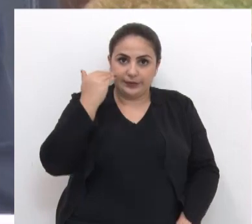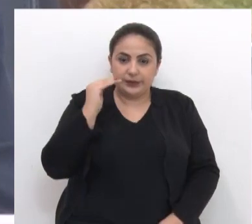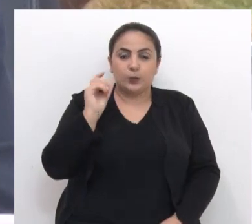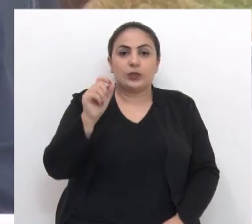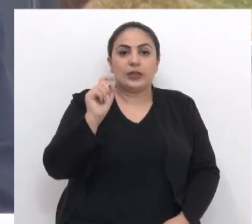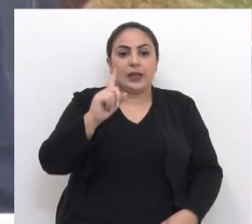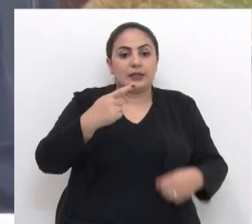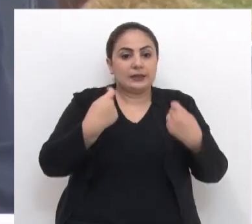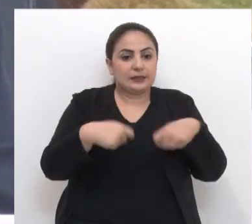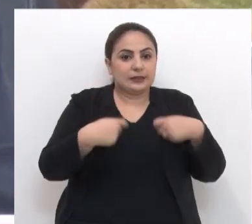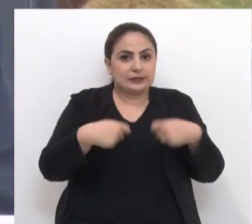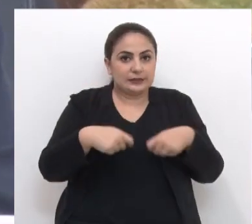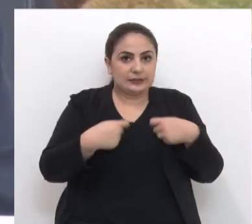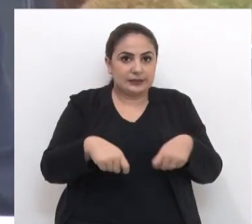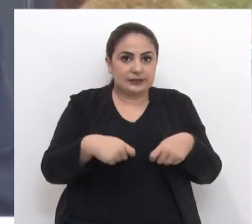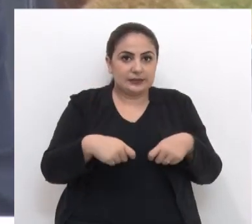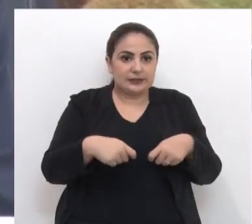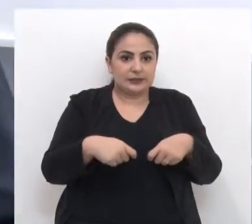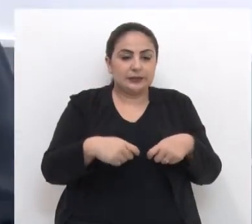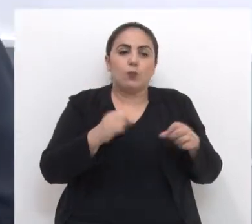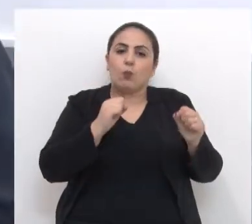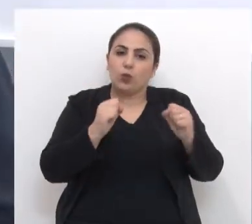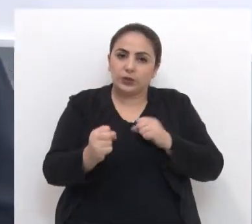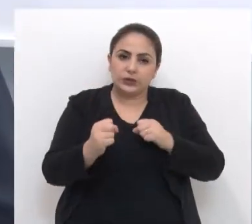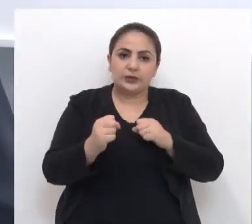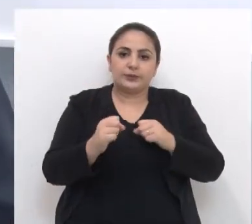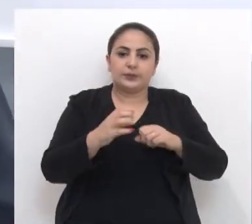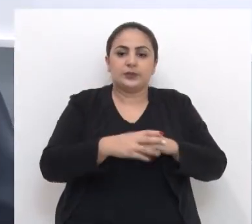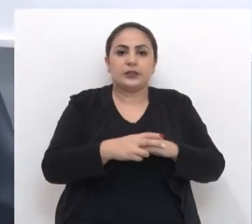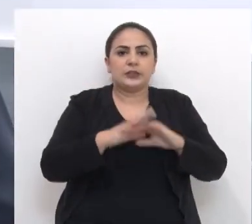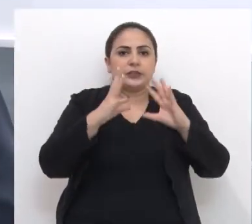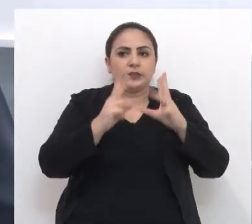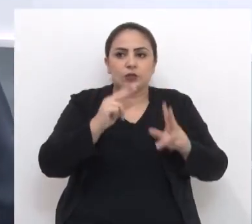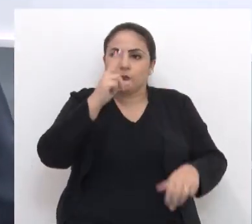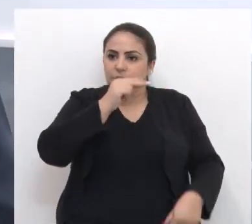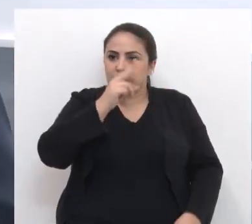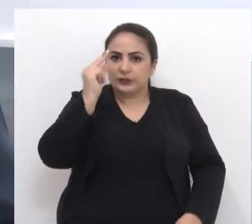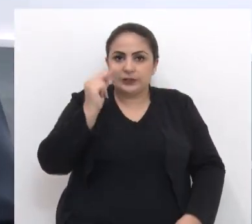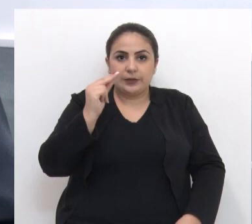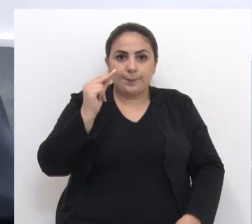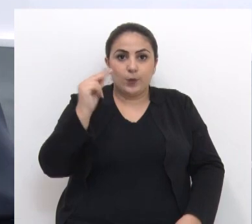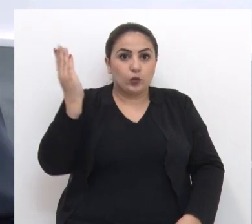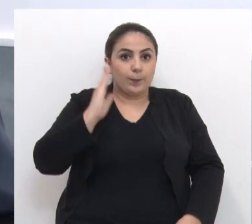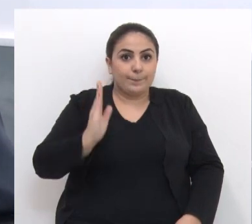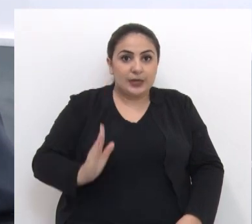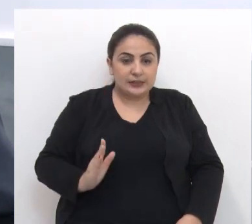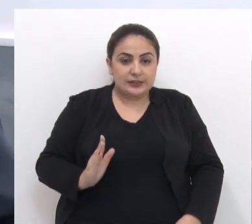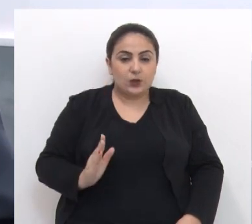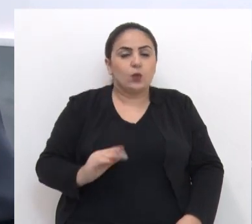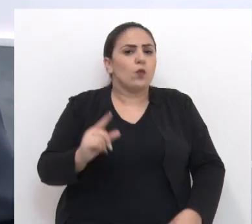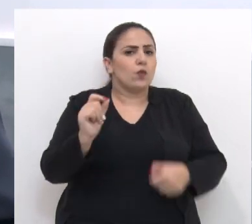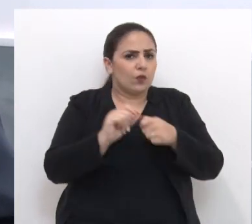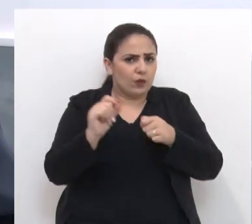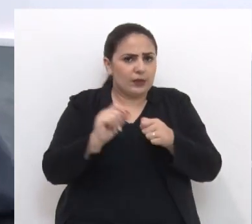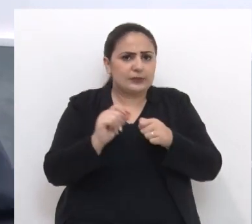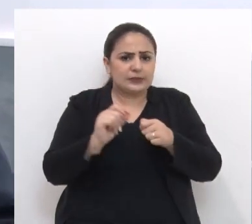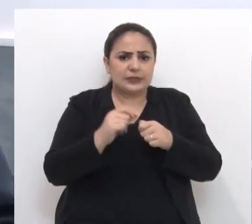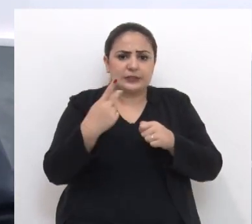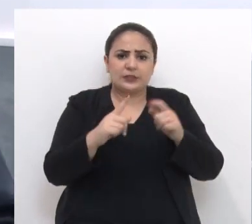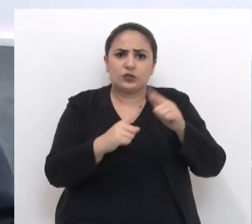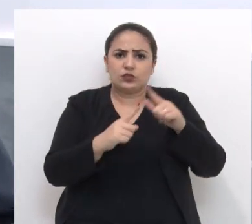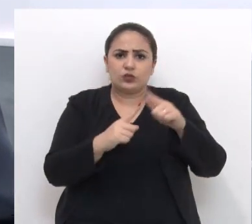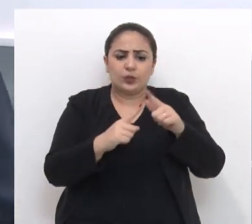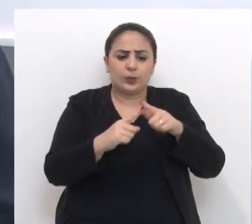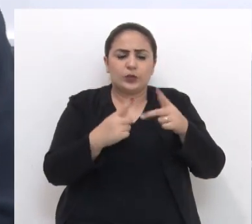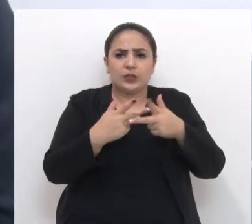entendemos a necessidade dos poderes legislativos de todos os municípios do Brasil fazerem